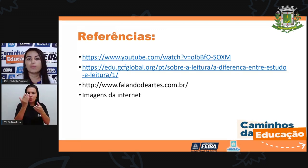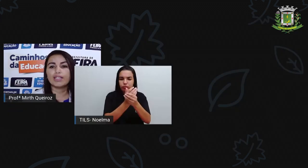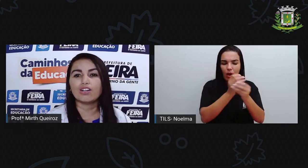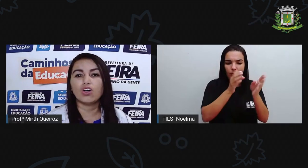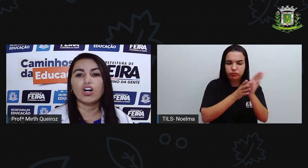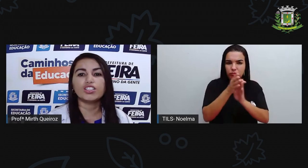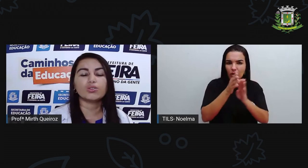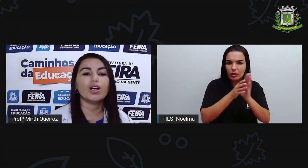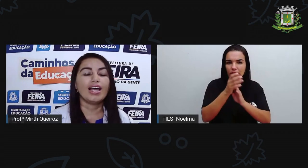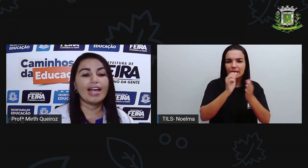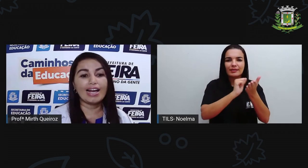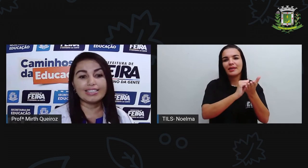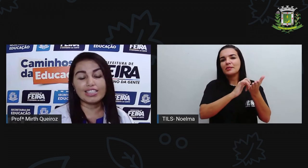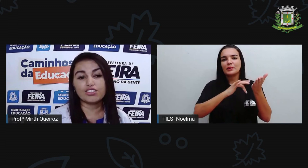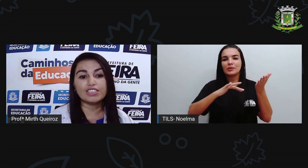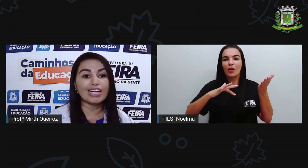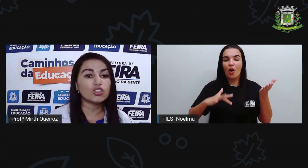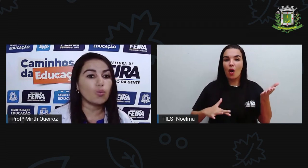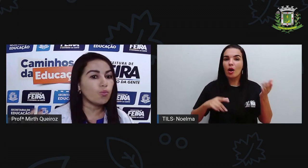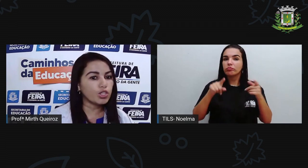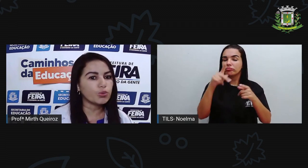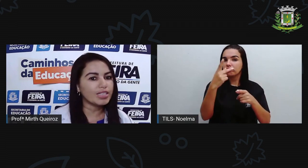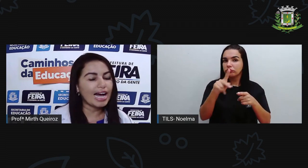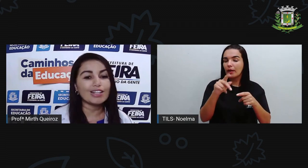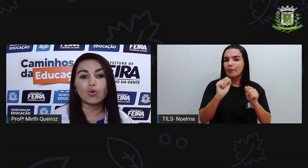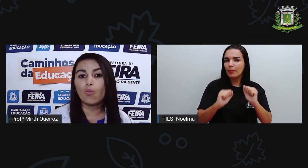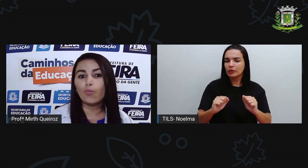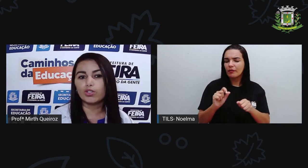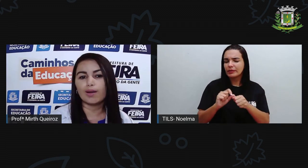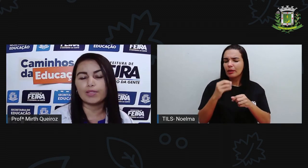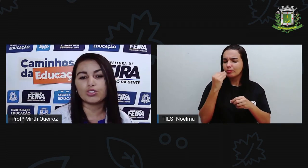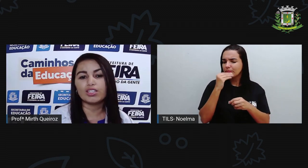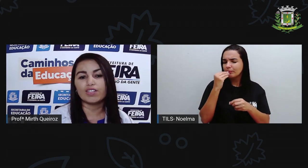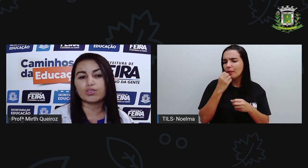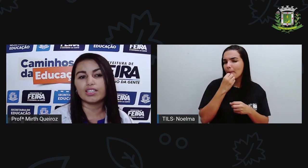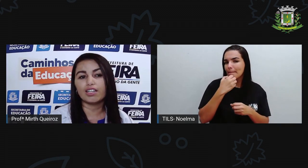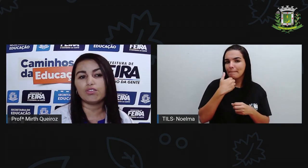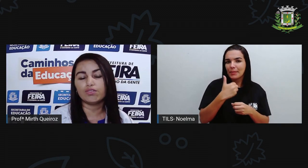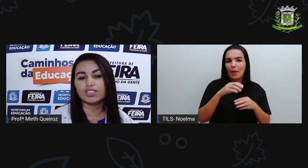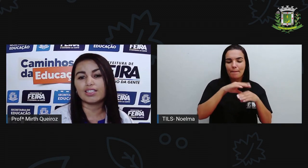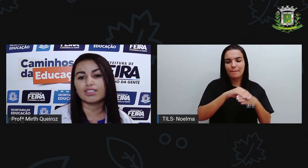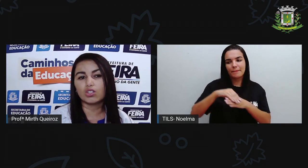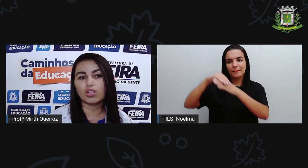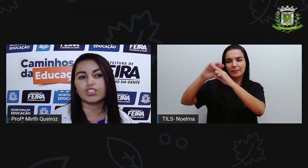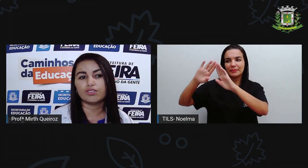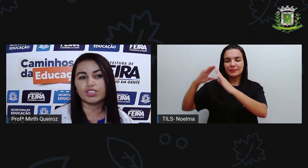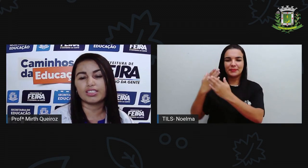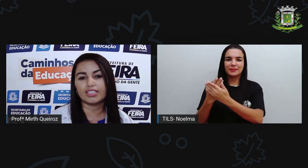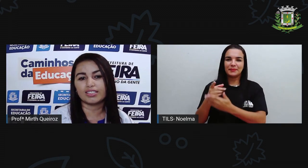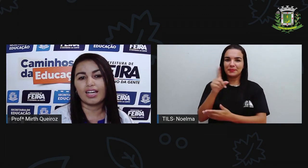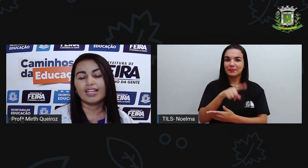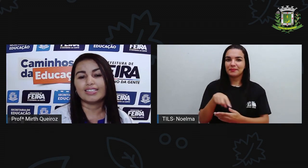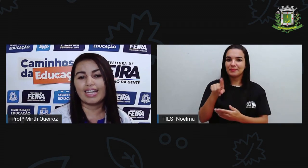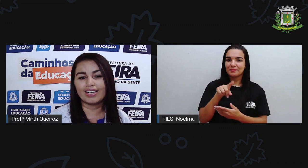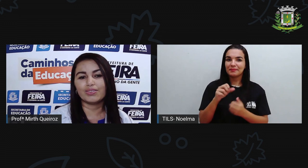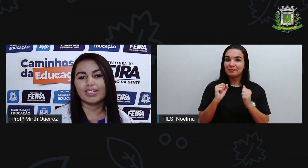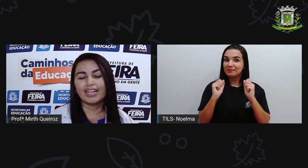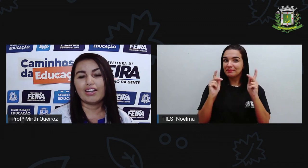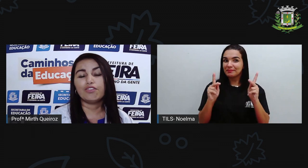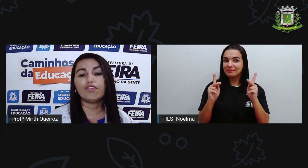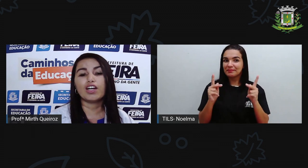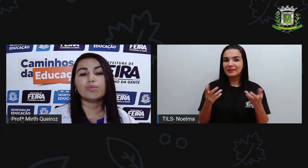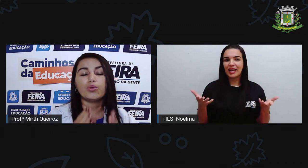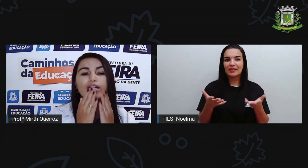percurso pedagógico. Realize atividade com muito cuidado, com muito capricho que deverão ser devolvidos às escolas de vocês, certo?